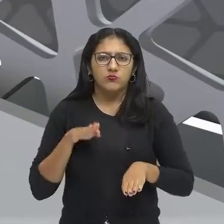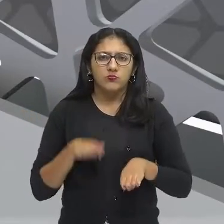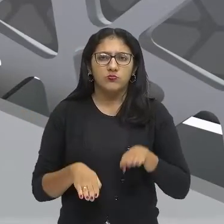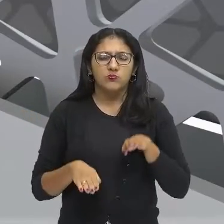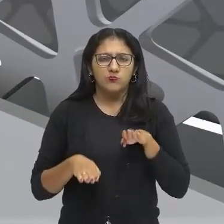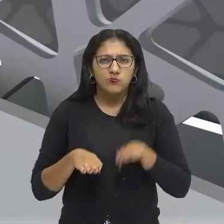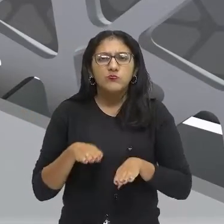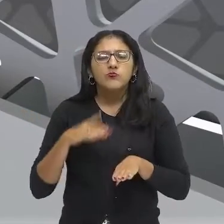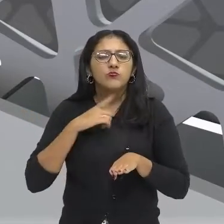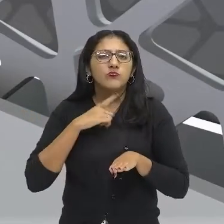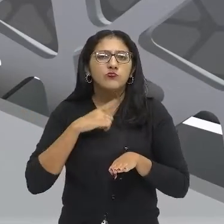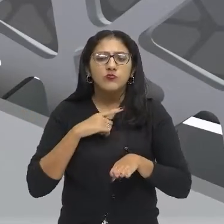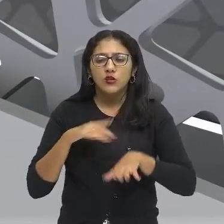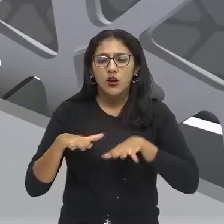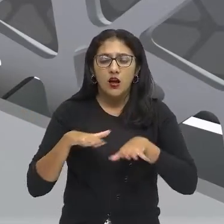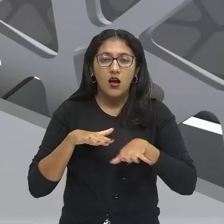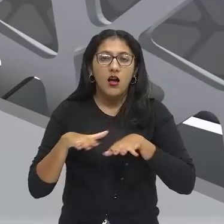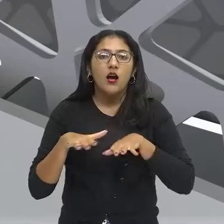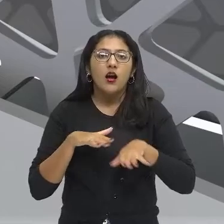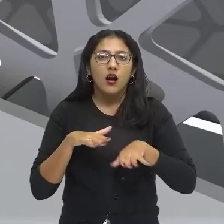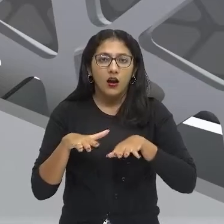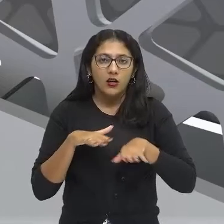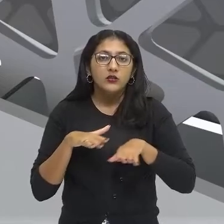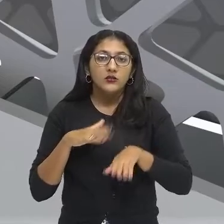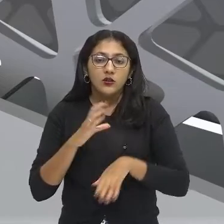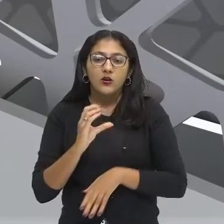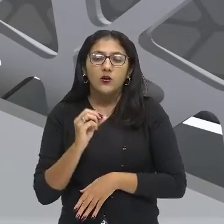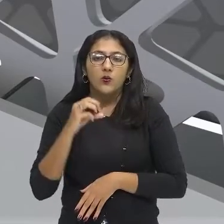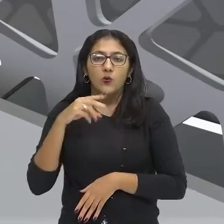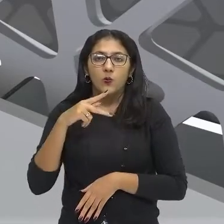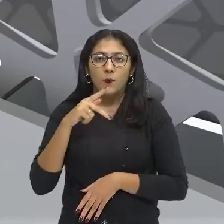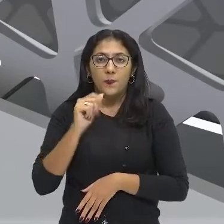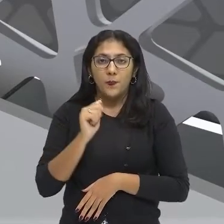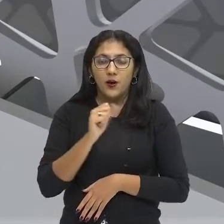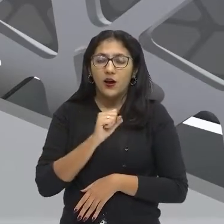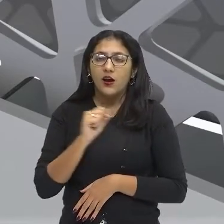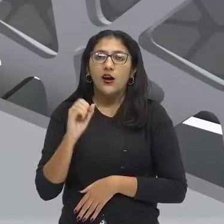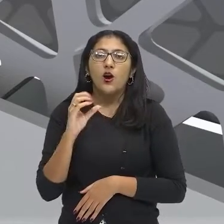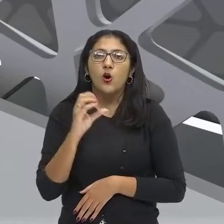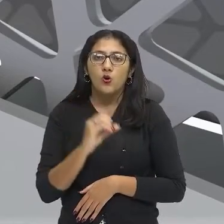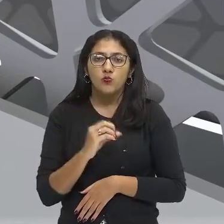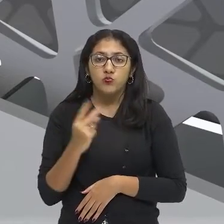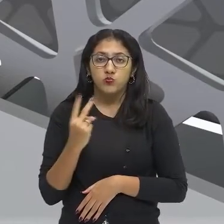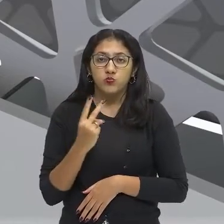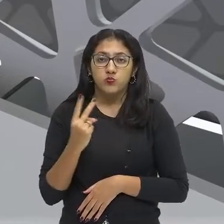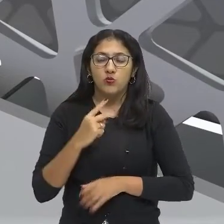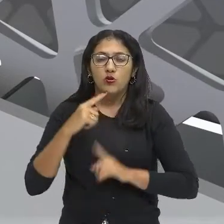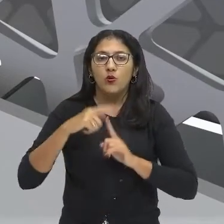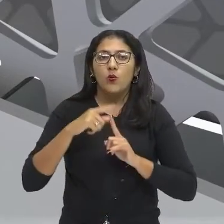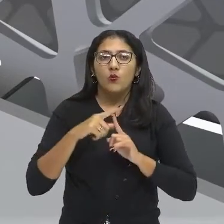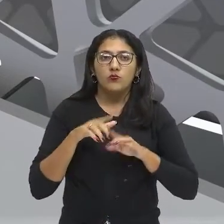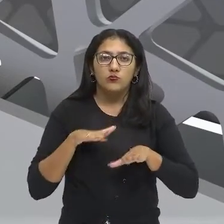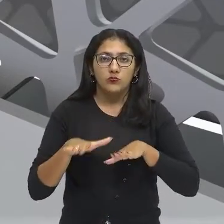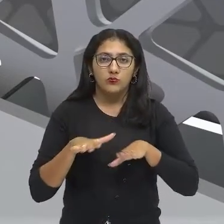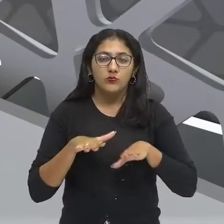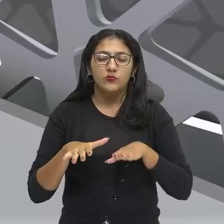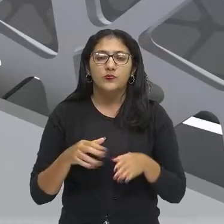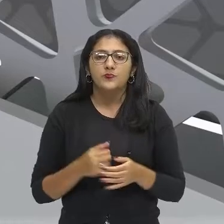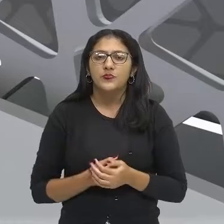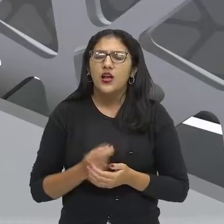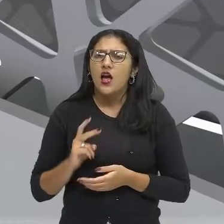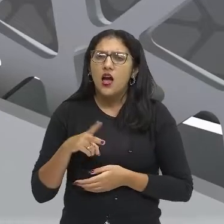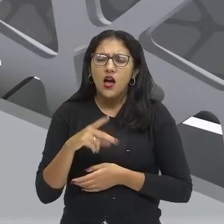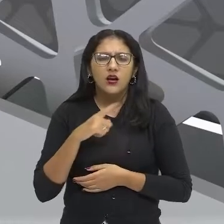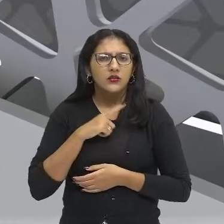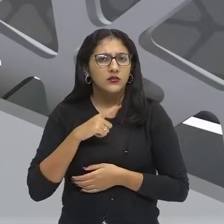mais fraco, você está trabalhando um compasso binário. Ó. 1, 2, 1, 2, 1, 2. Sempre tem